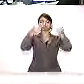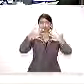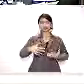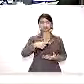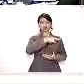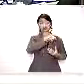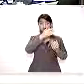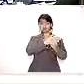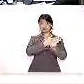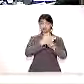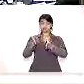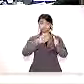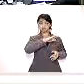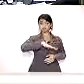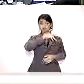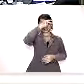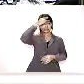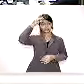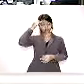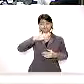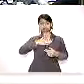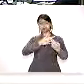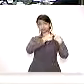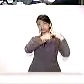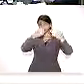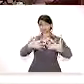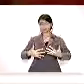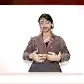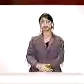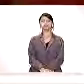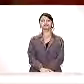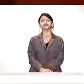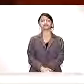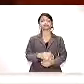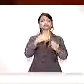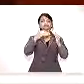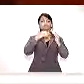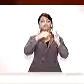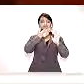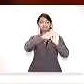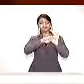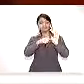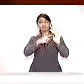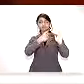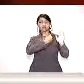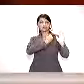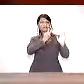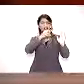processos da sessão Municipal a meu encargo item 29 a